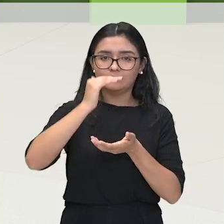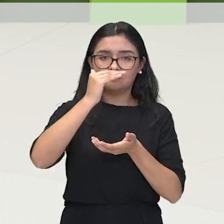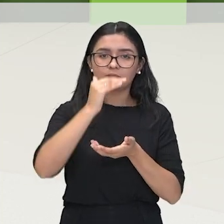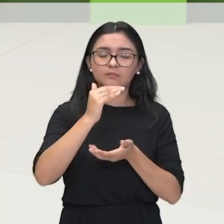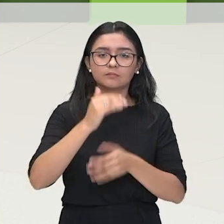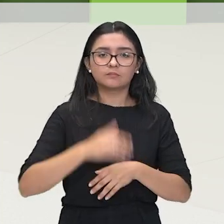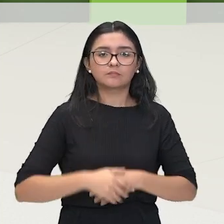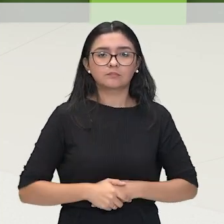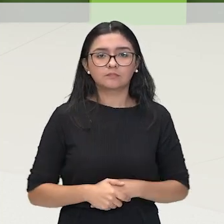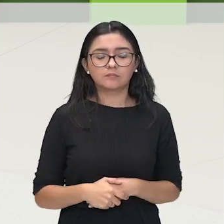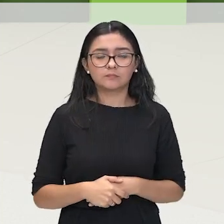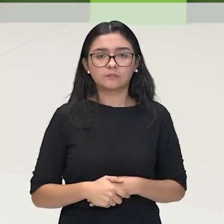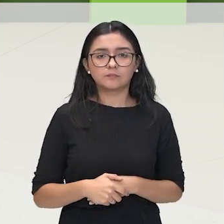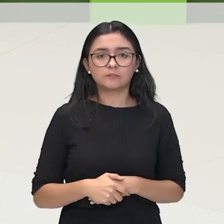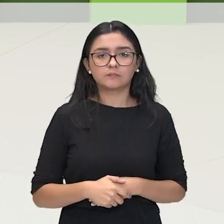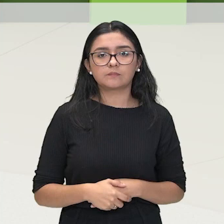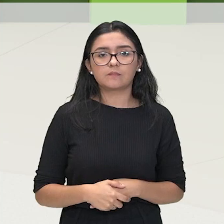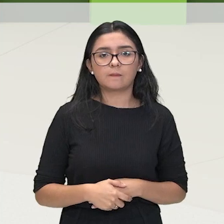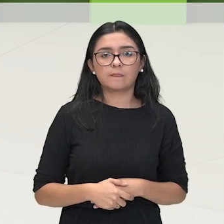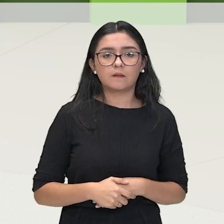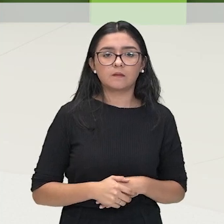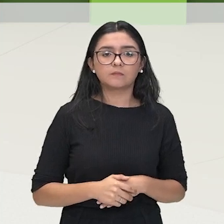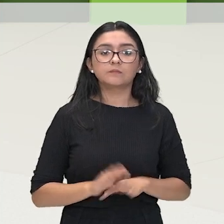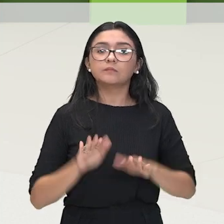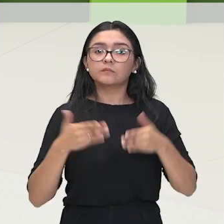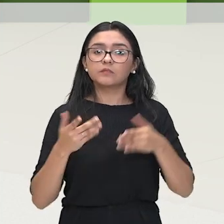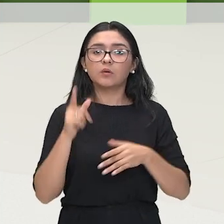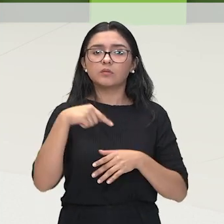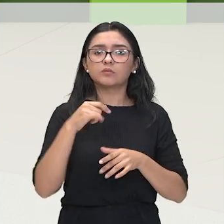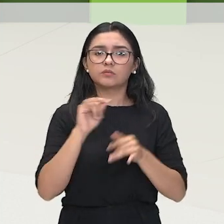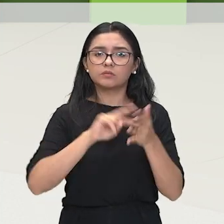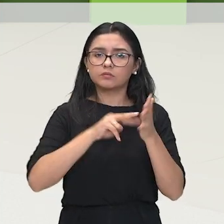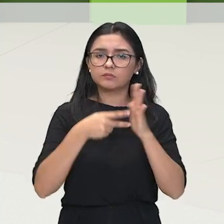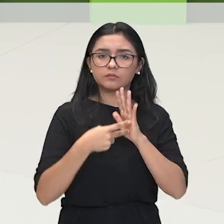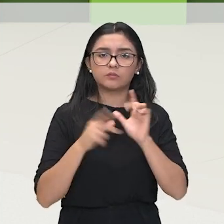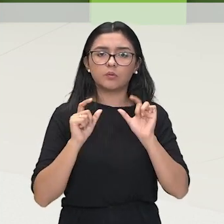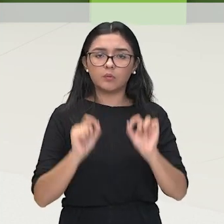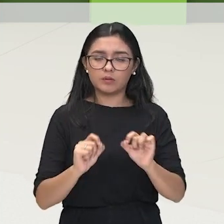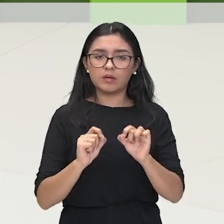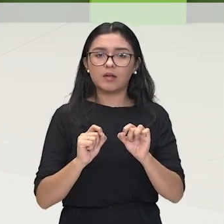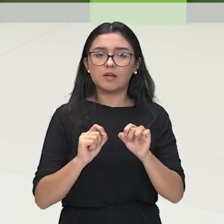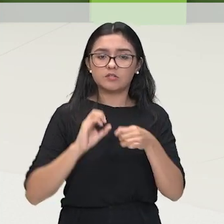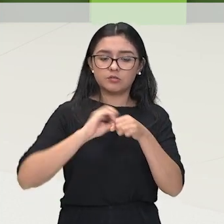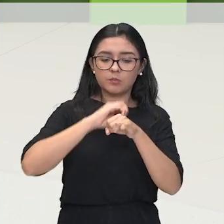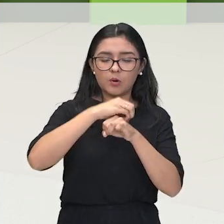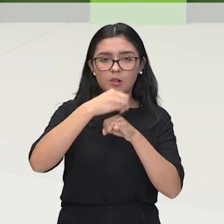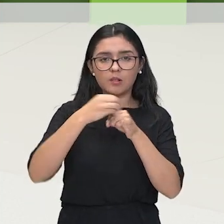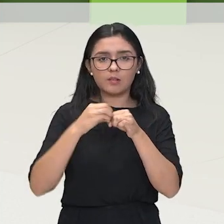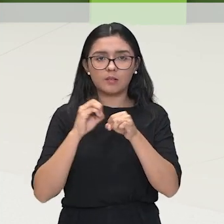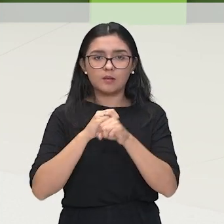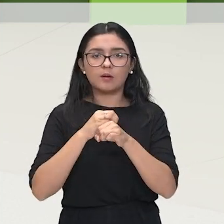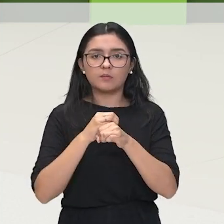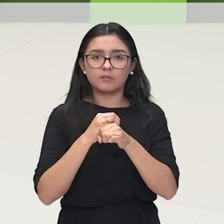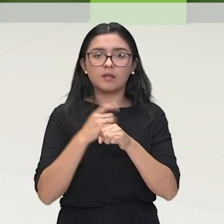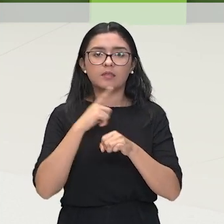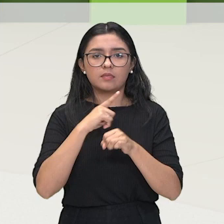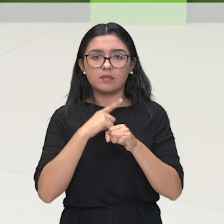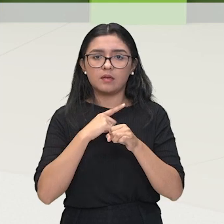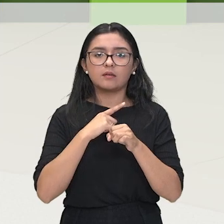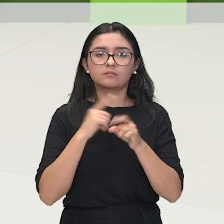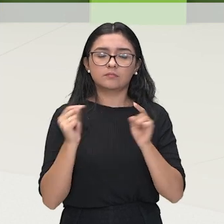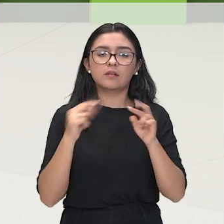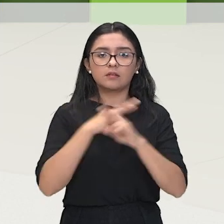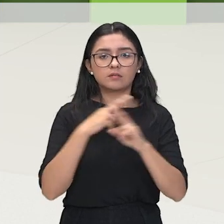pessoal? Então, quer dizer, as moléculas, elas interagem com o tipo de radiação que passa por elas. E